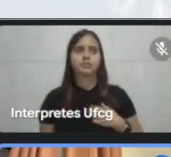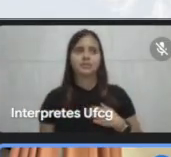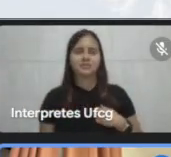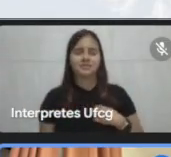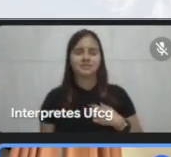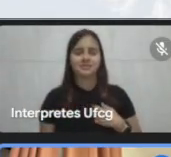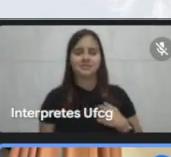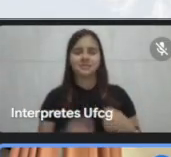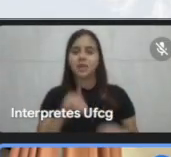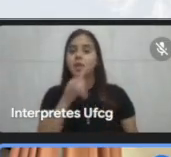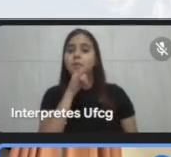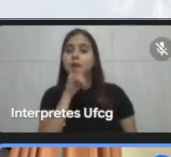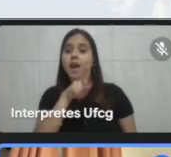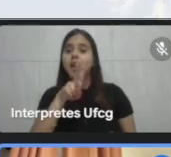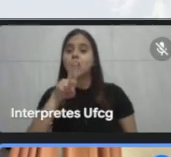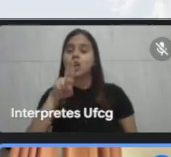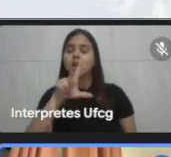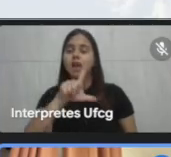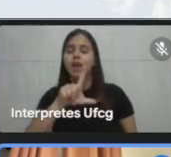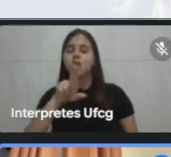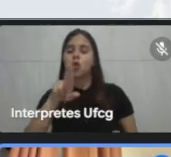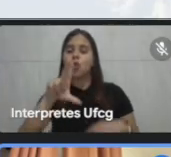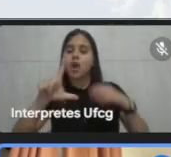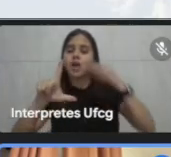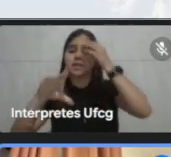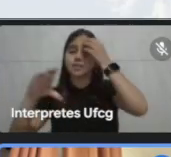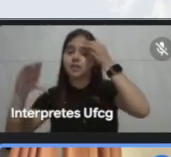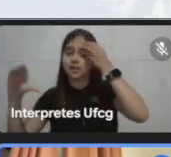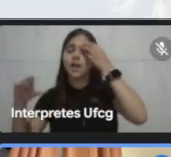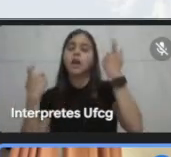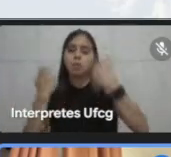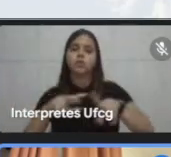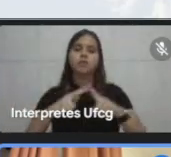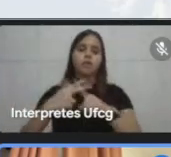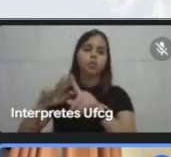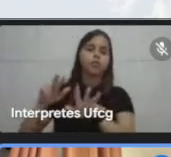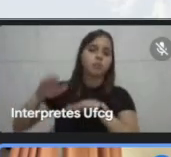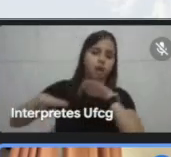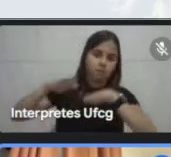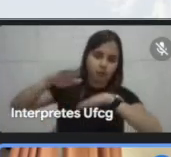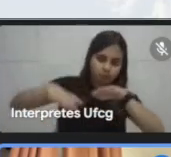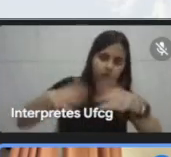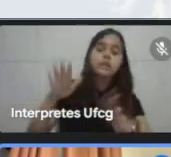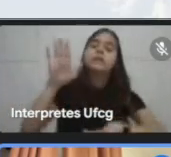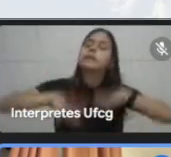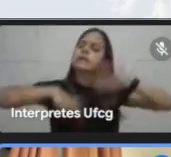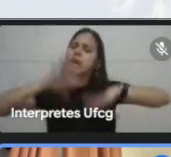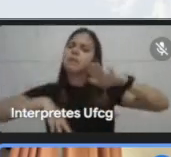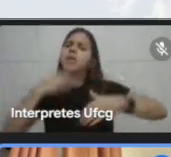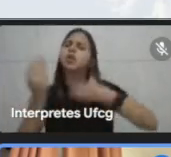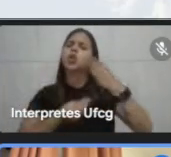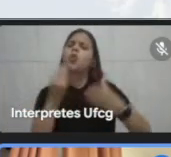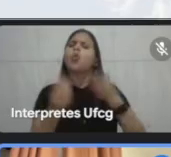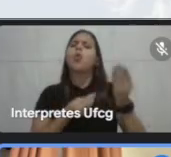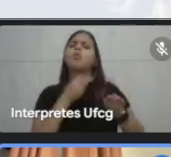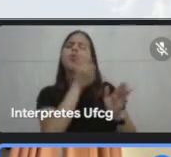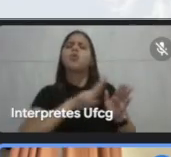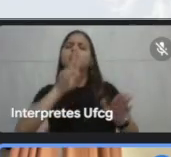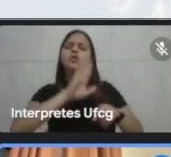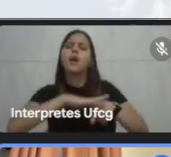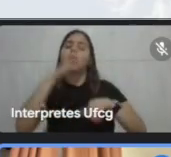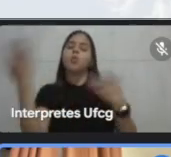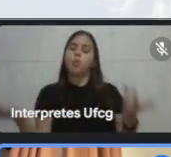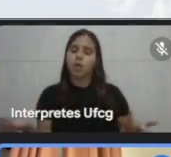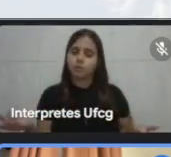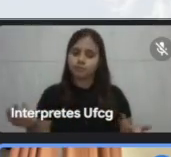o LULCC, que é um script do R, ele permite essa mudança de passo. Então depende muito do modelo também, que a gente já entraria em outra discussão,